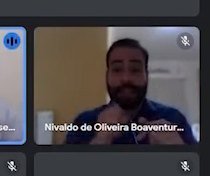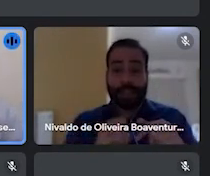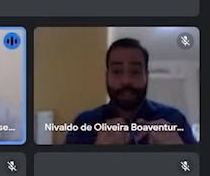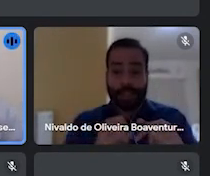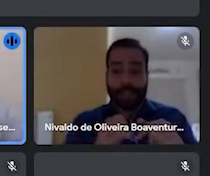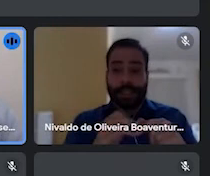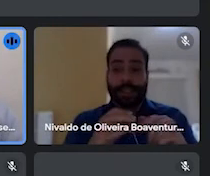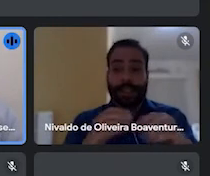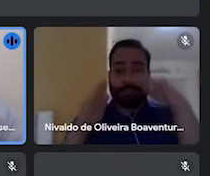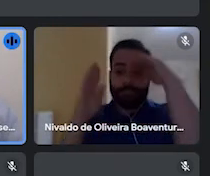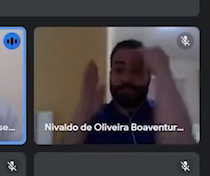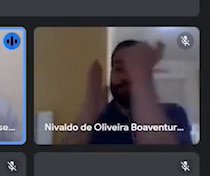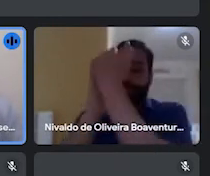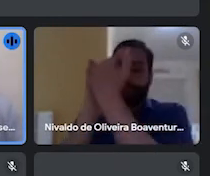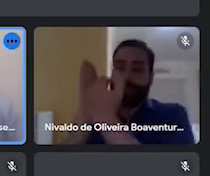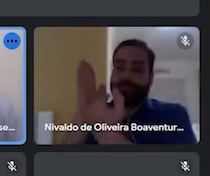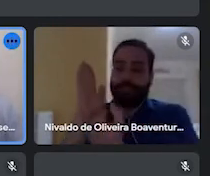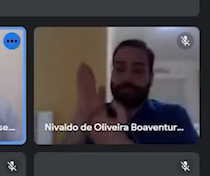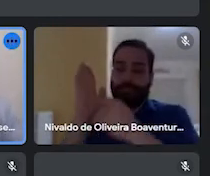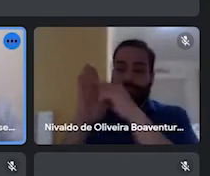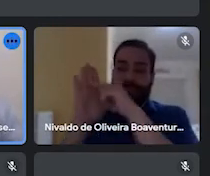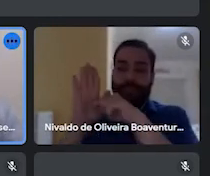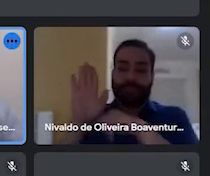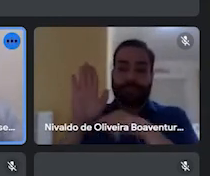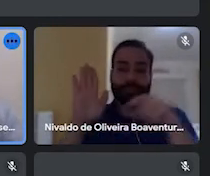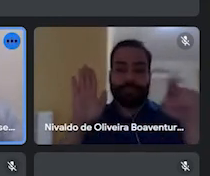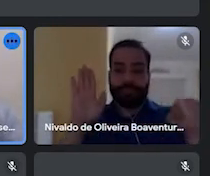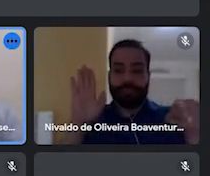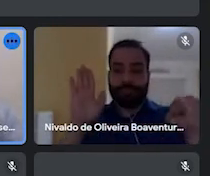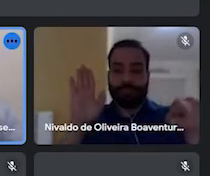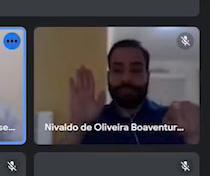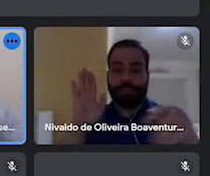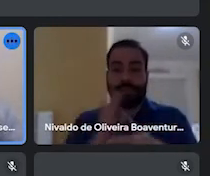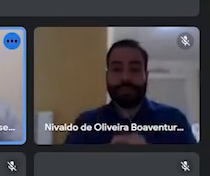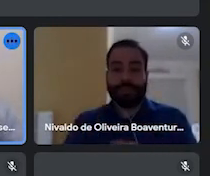apropriados, obedecendo a sequência abaixo.